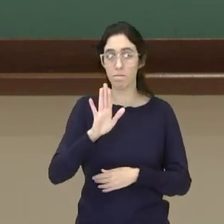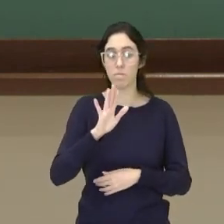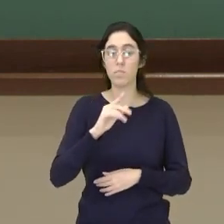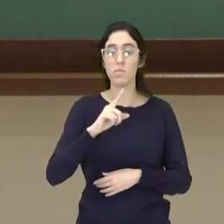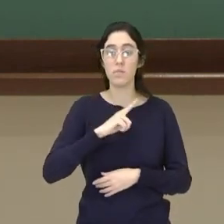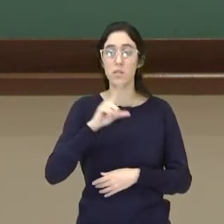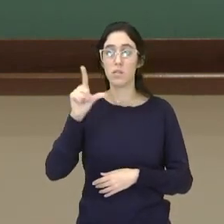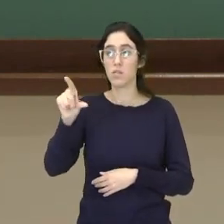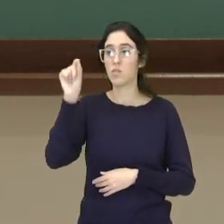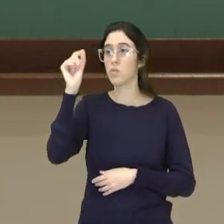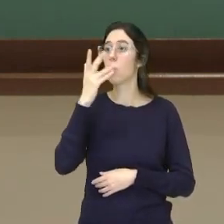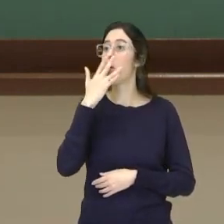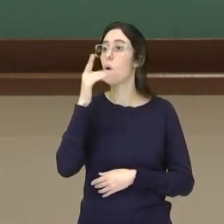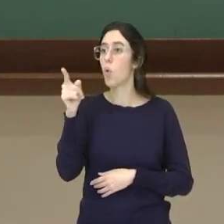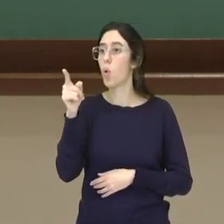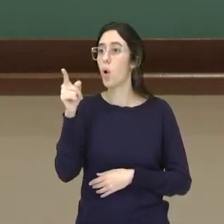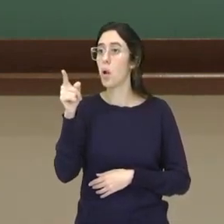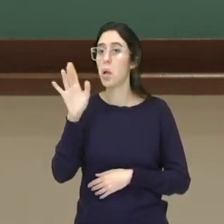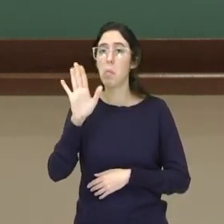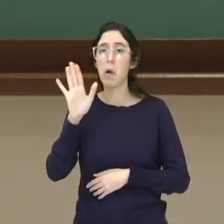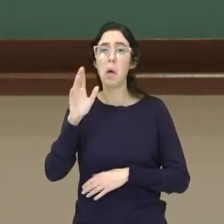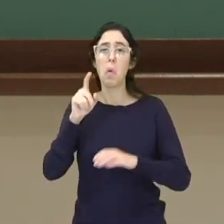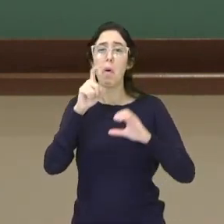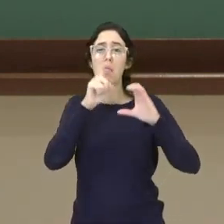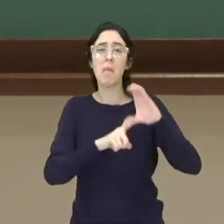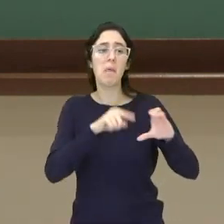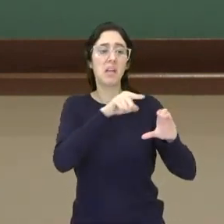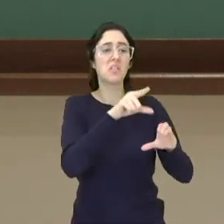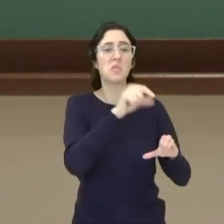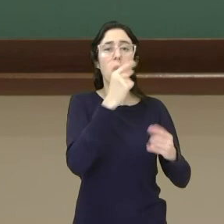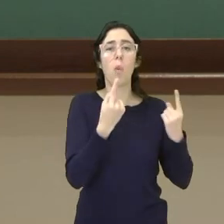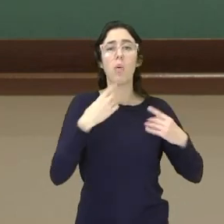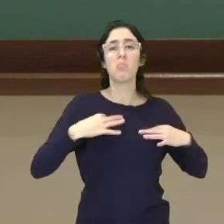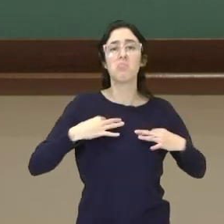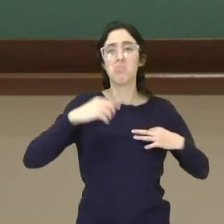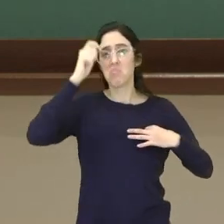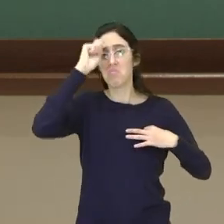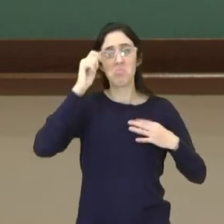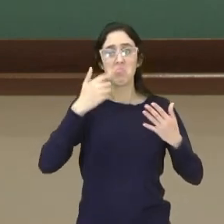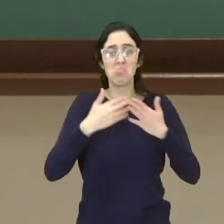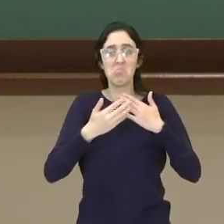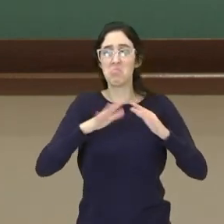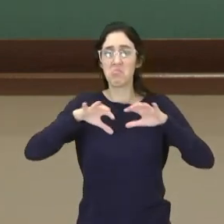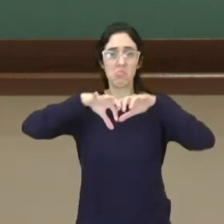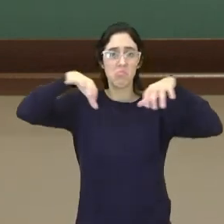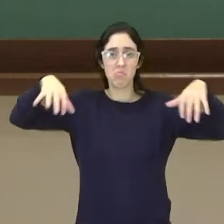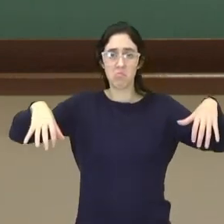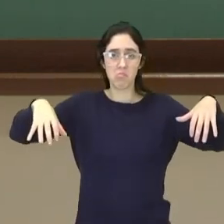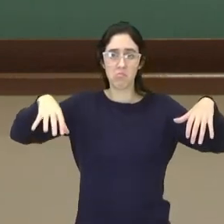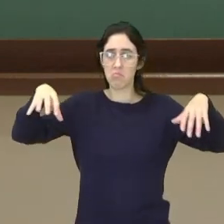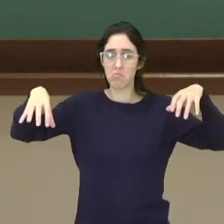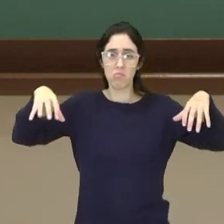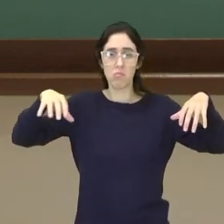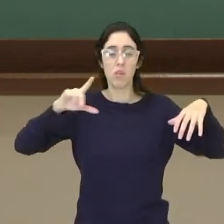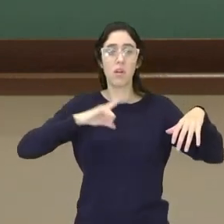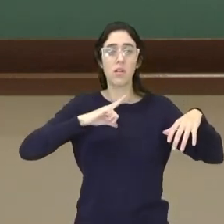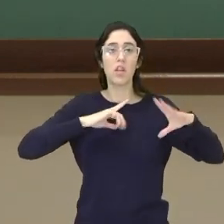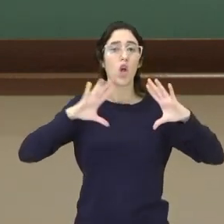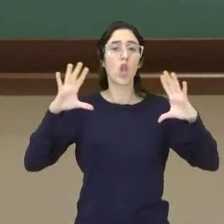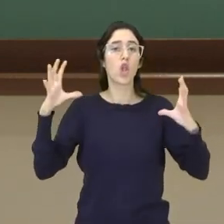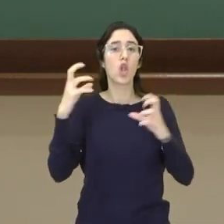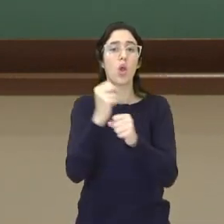da cor não depende da escolha do vestuário. Se as escolhas são independentes, o total de combinações vai ser o